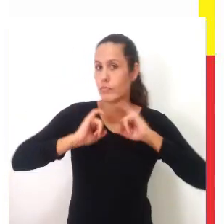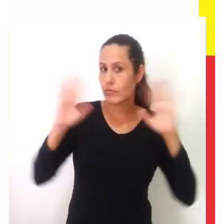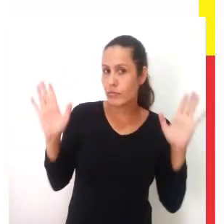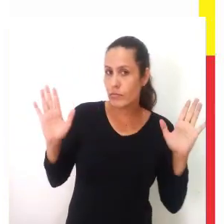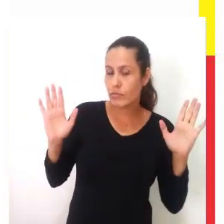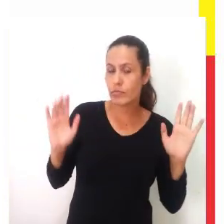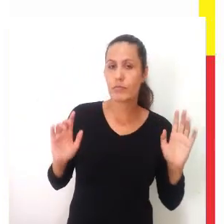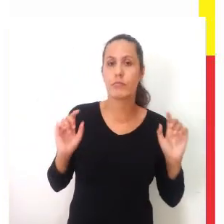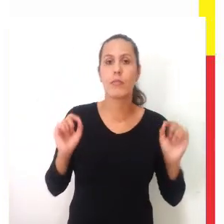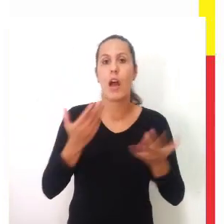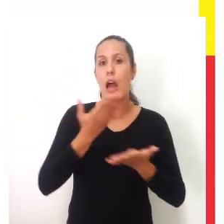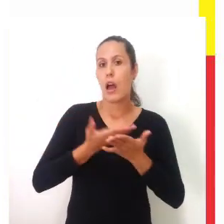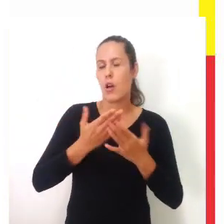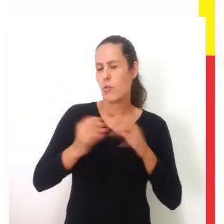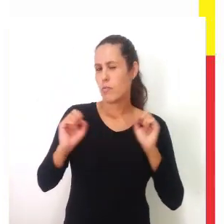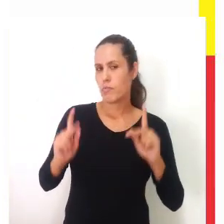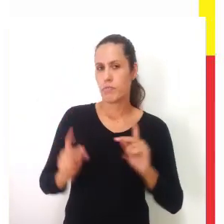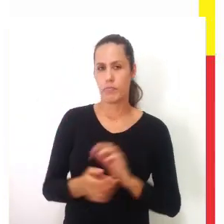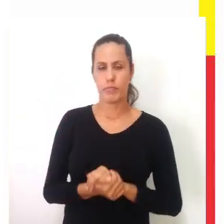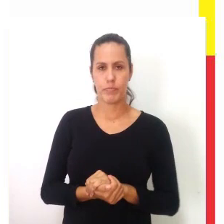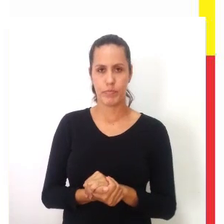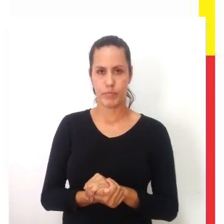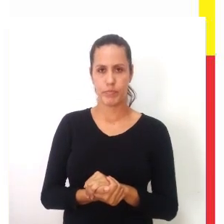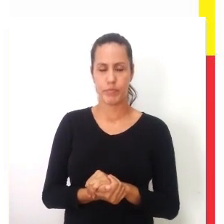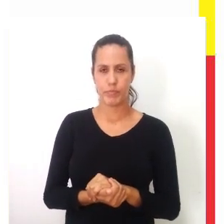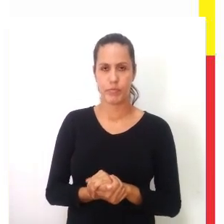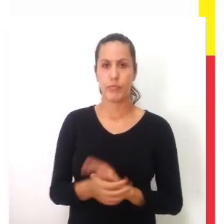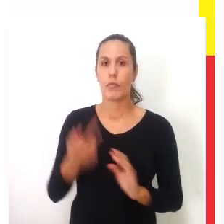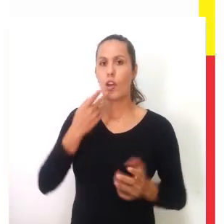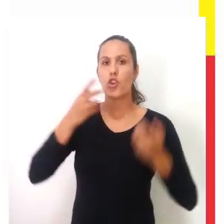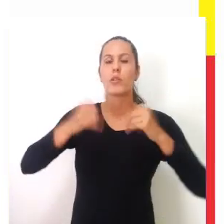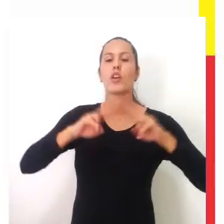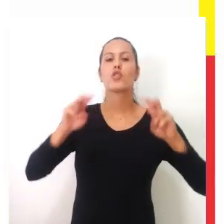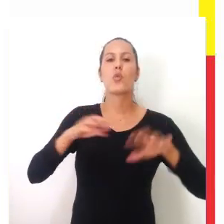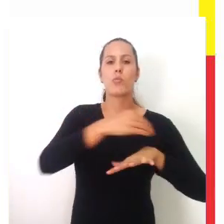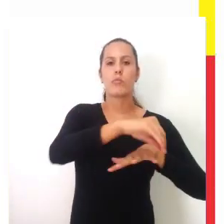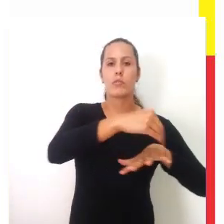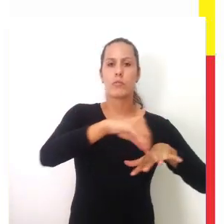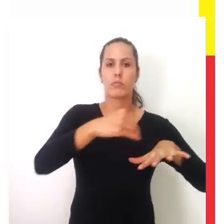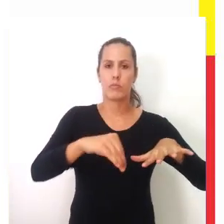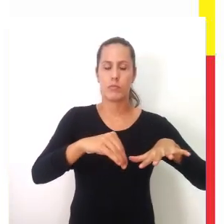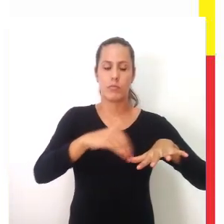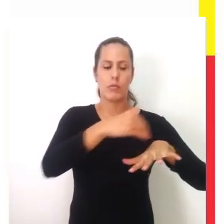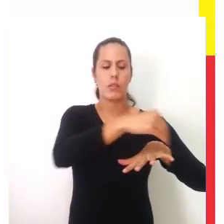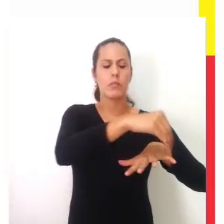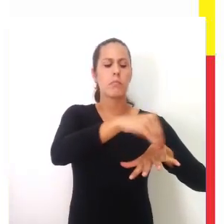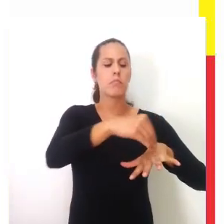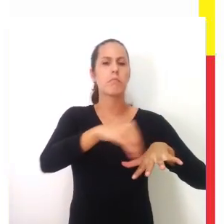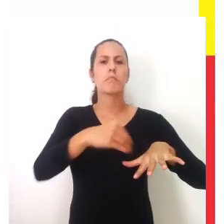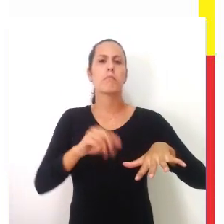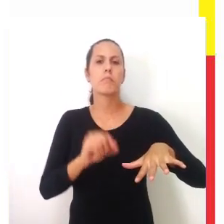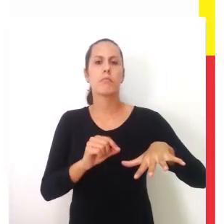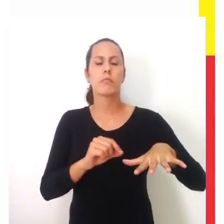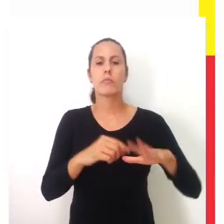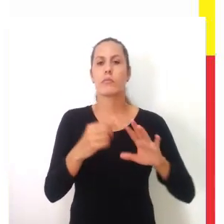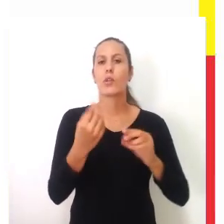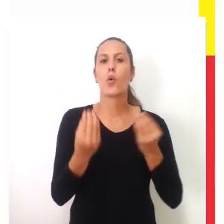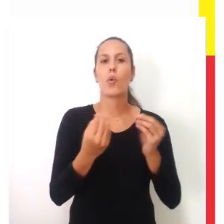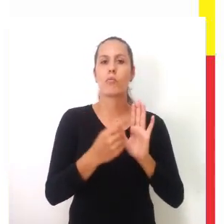vocês entenderam melhor a aula de hoje. Eu falei sobre fósseis, ok?